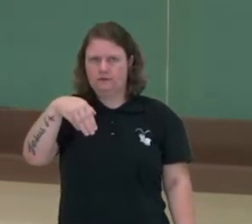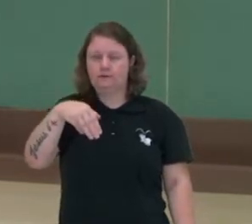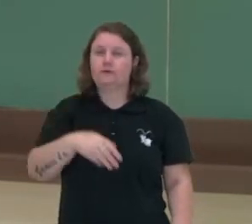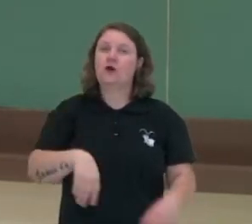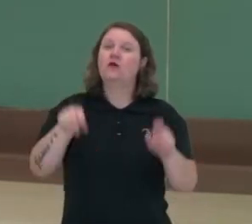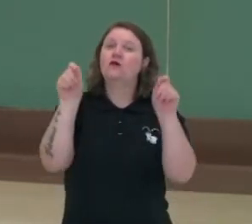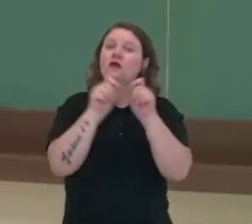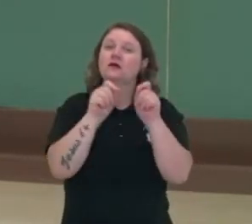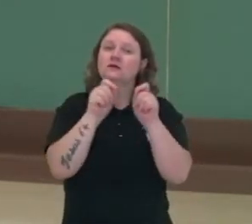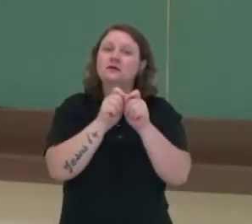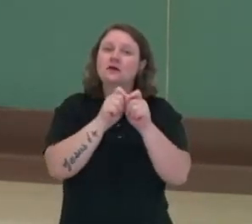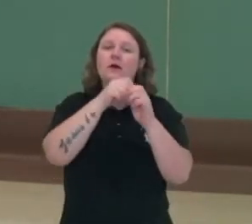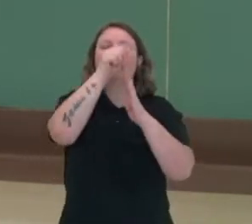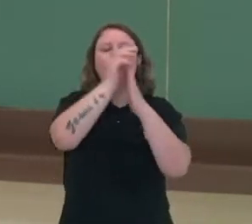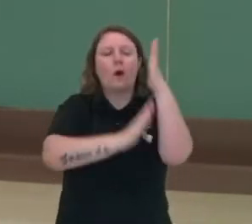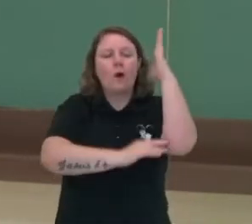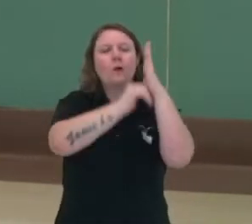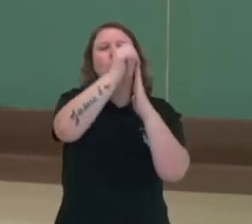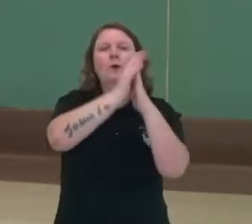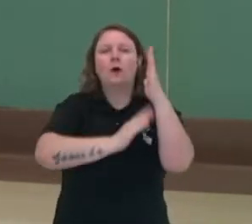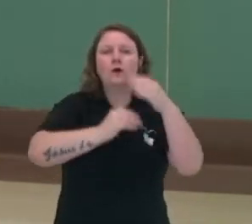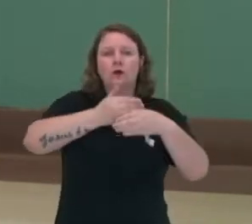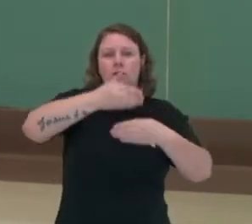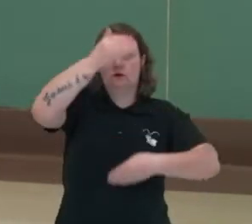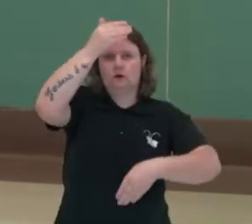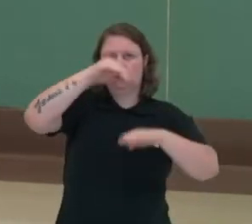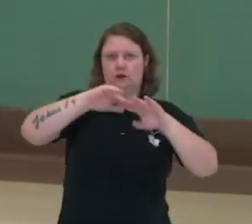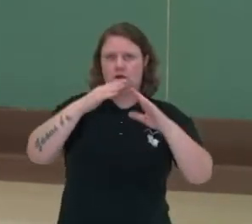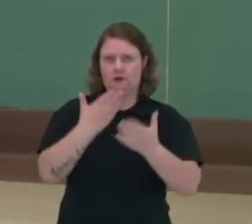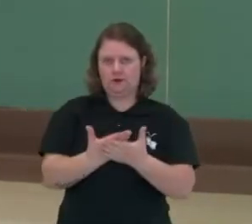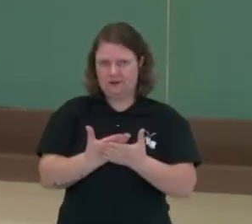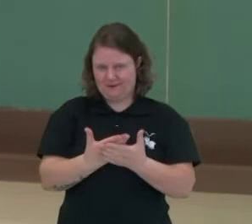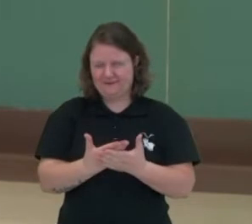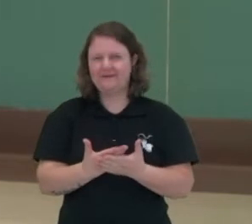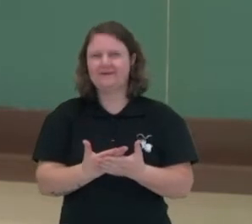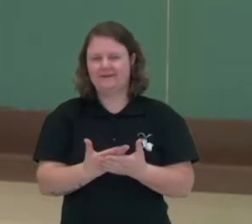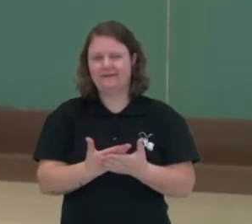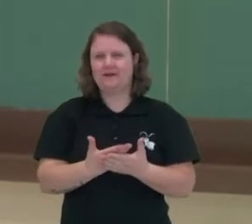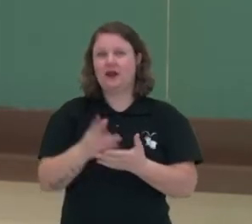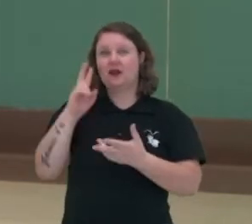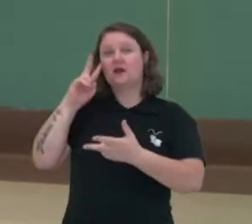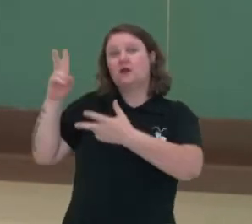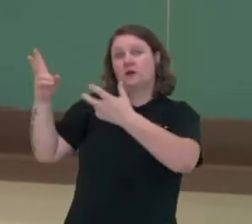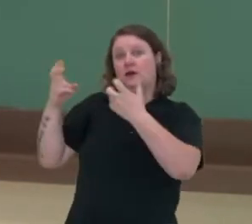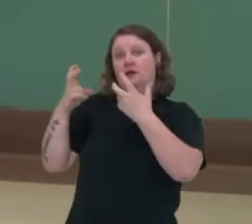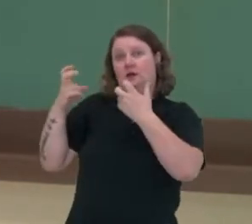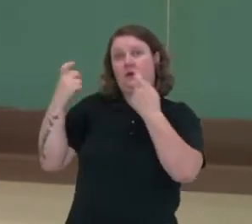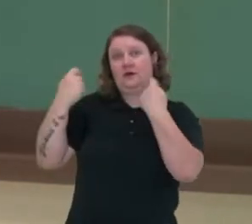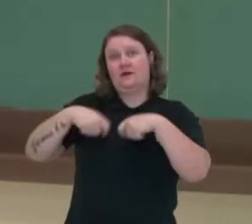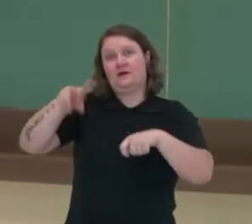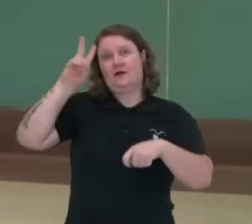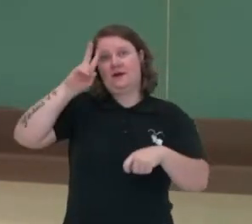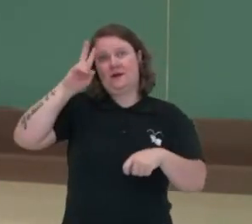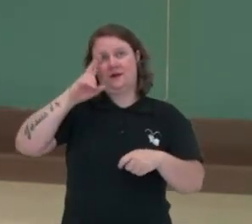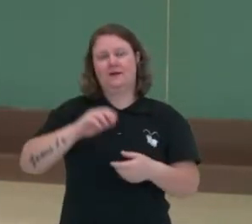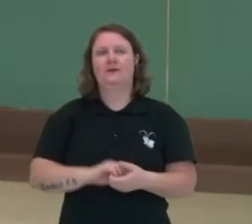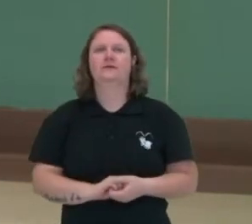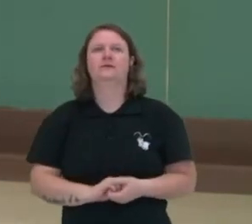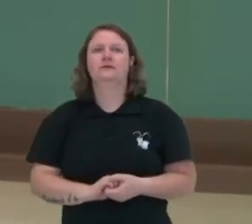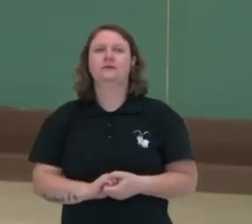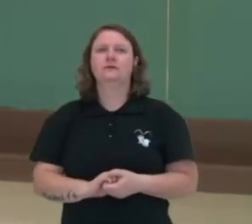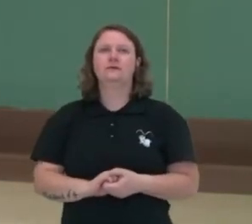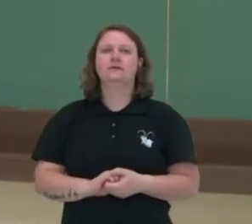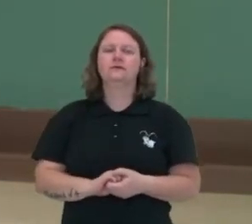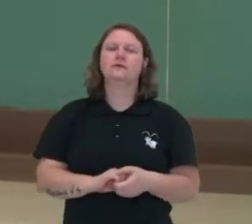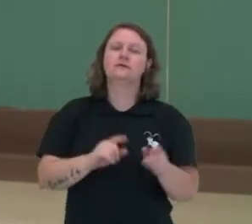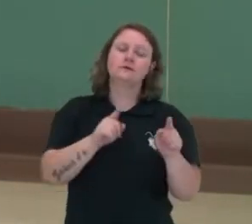enunciado é formado por um único verbo e você percebeu isso, espero que você não esqueça, tá bom? E